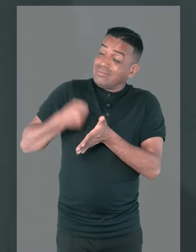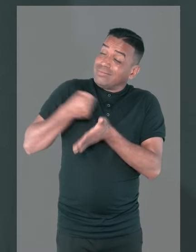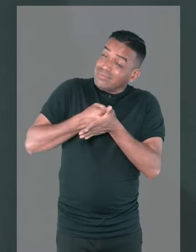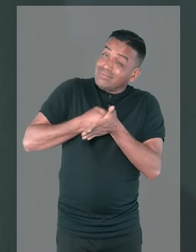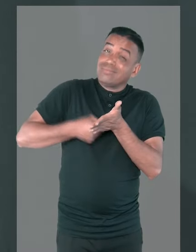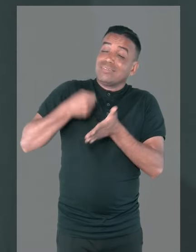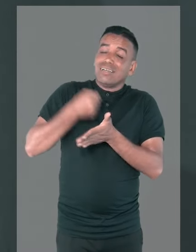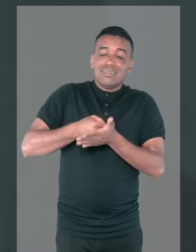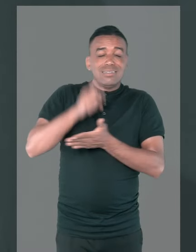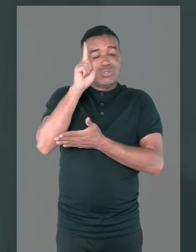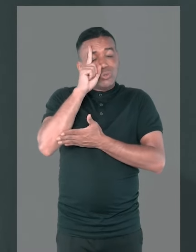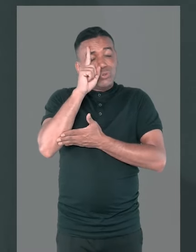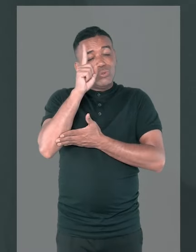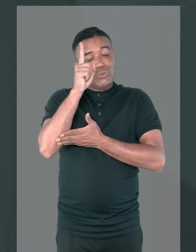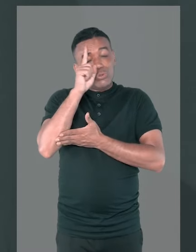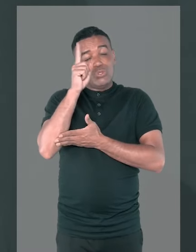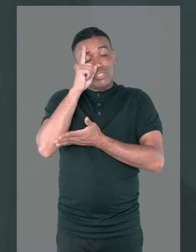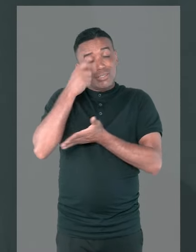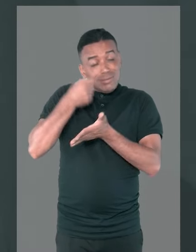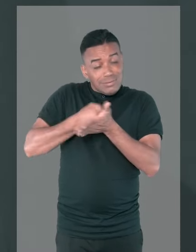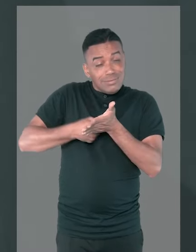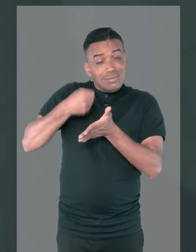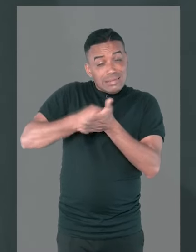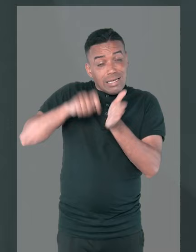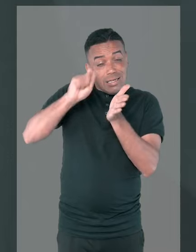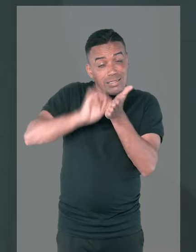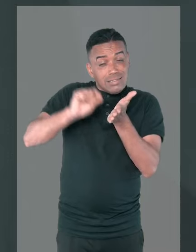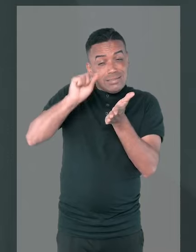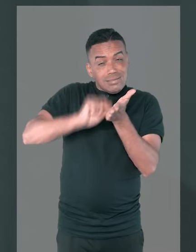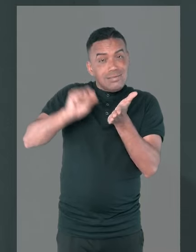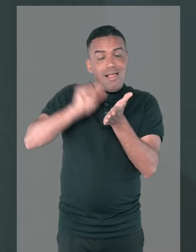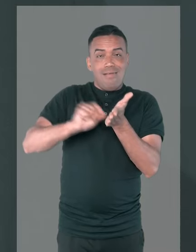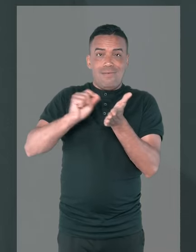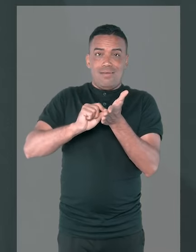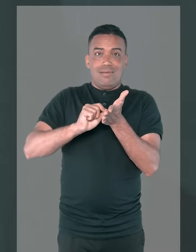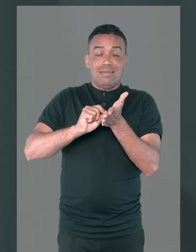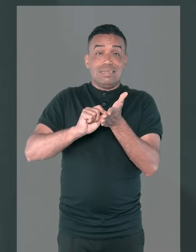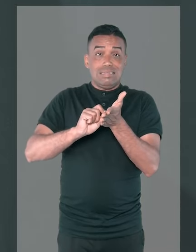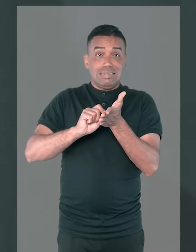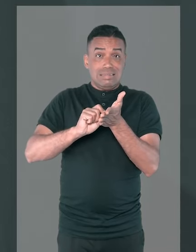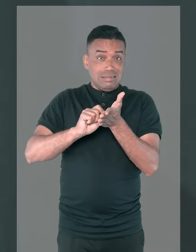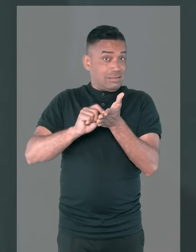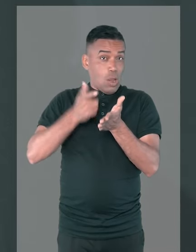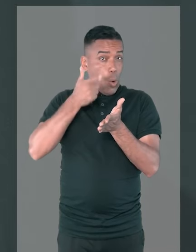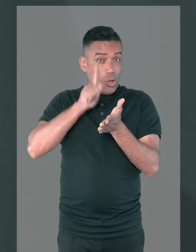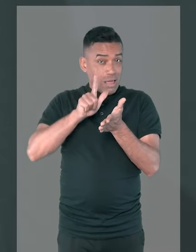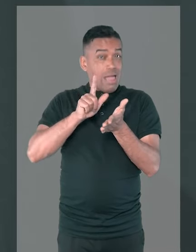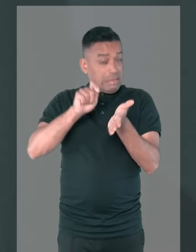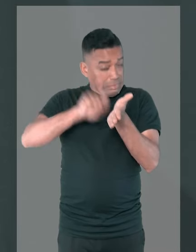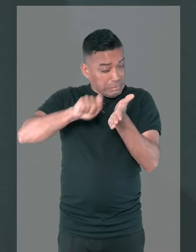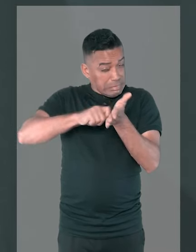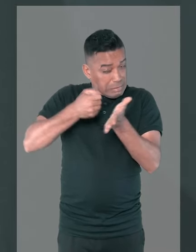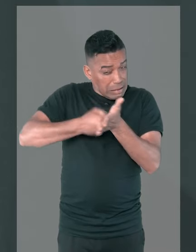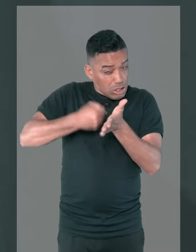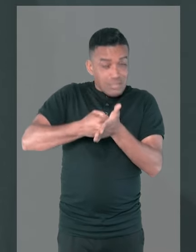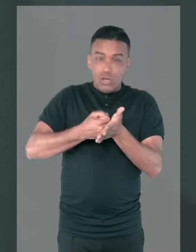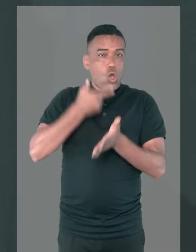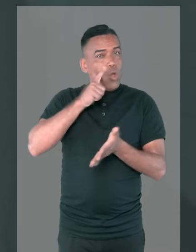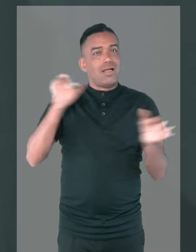dedicação diária, porque, de outro modo, você simplesmente não termina o livro, né? E eu